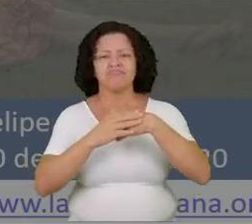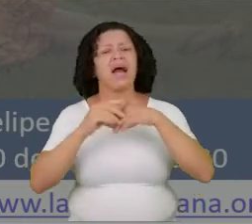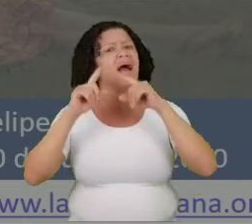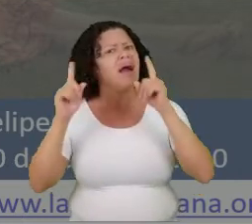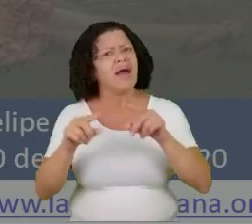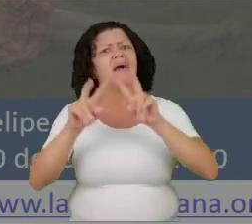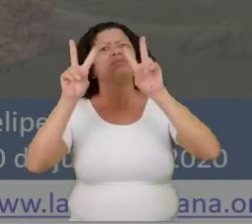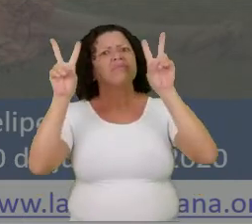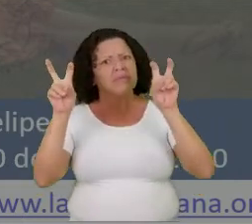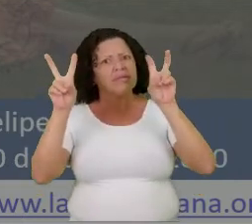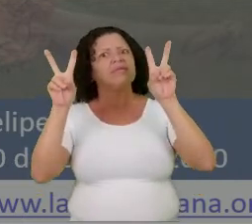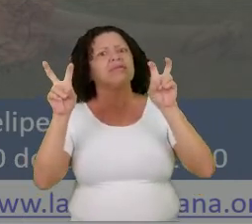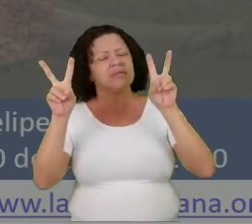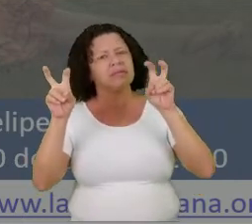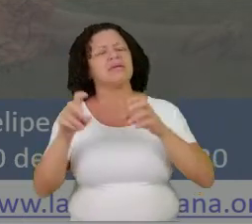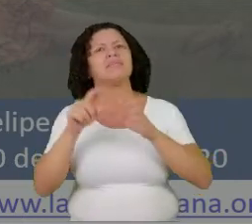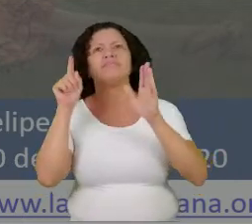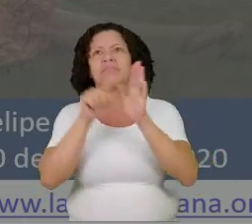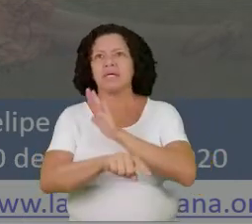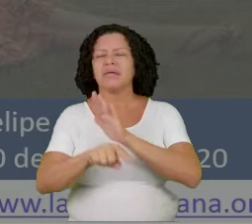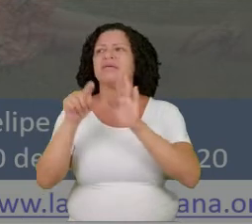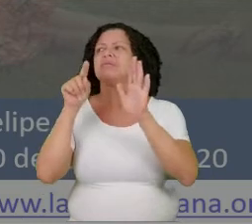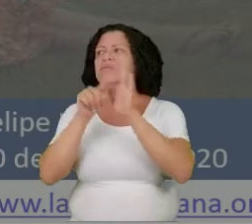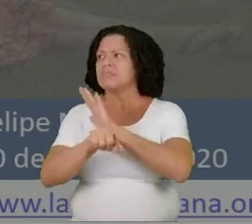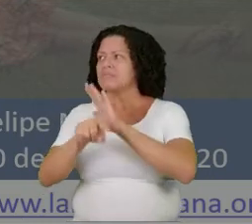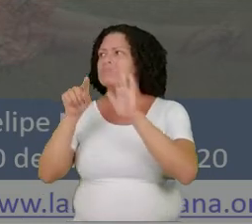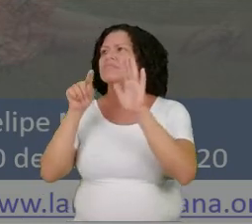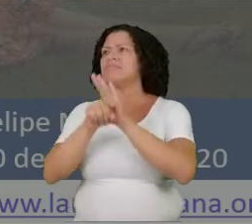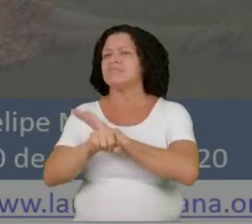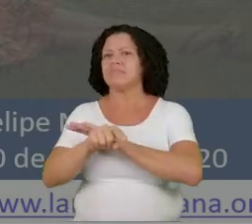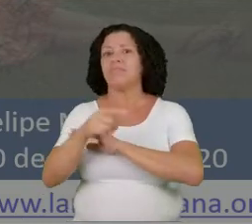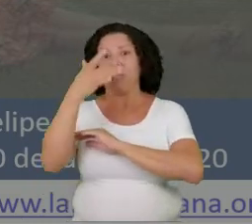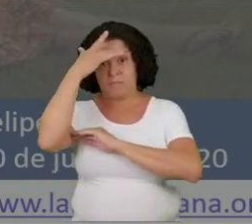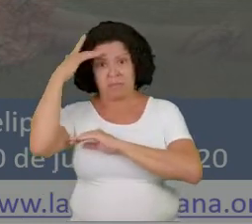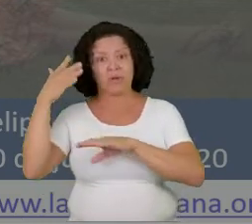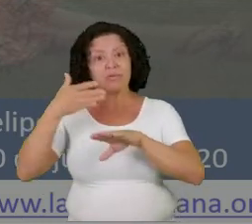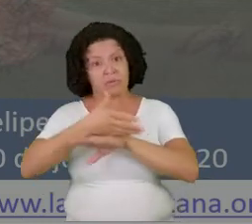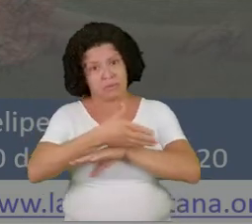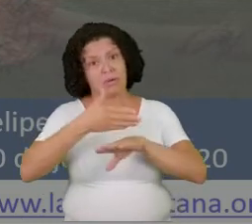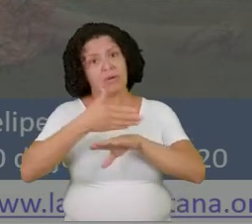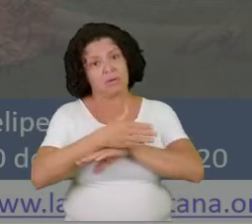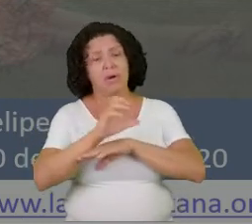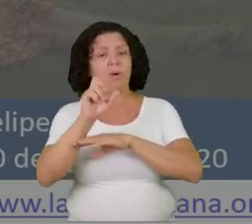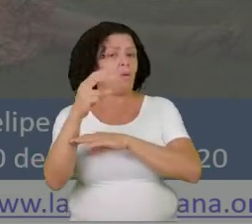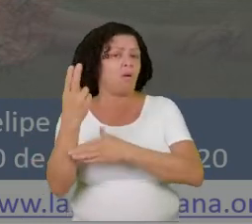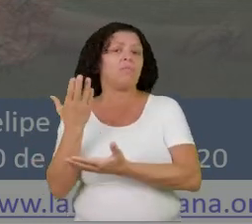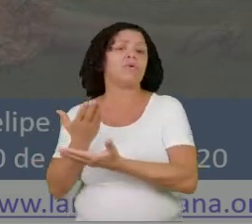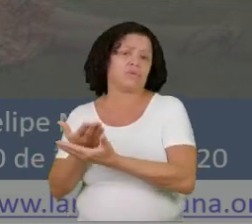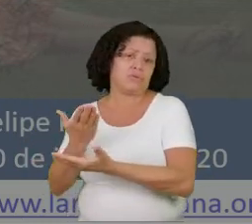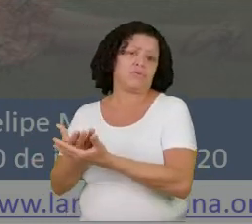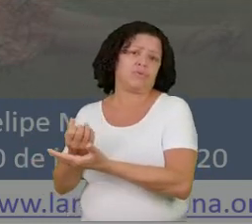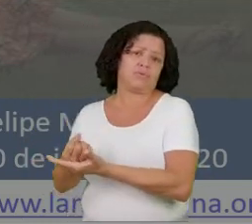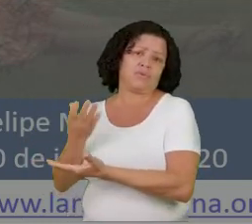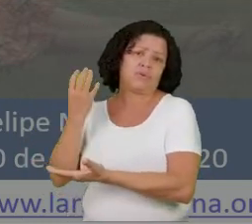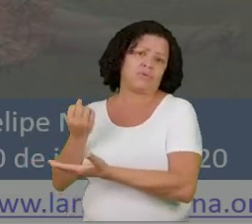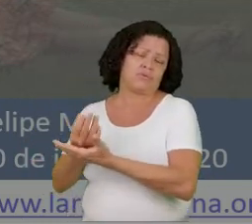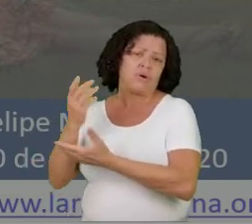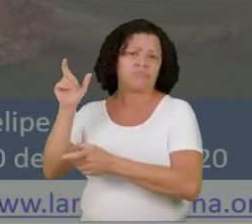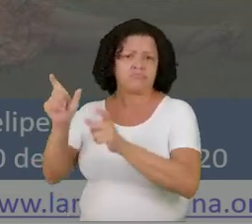tema constantemente perguntado, tanto por frequentadores como por estudiosos da doutrina